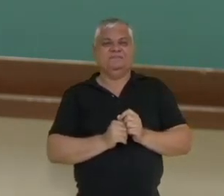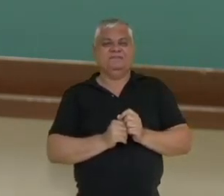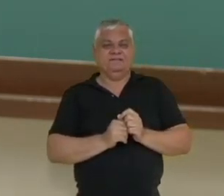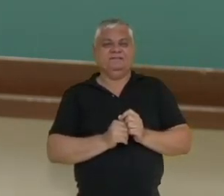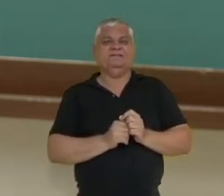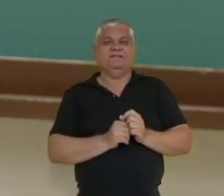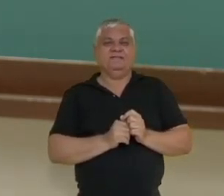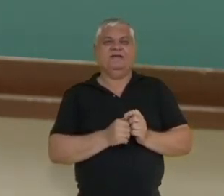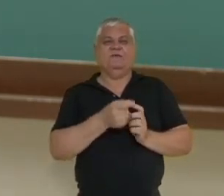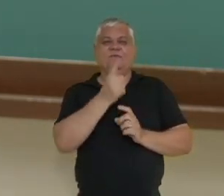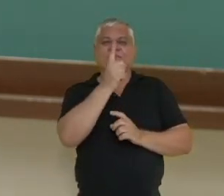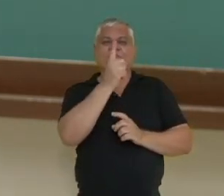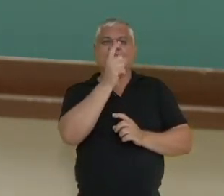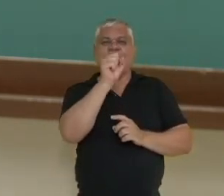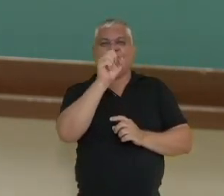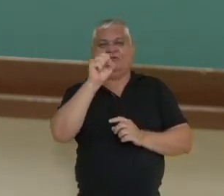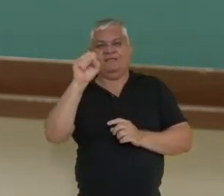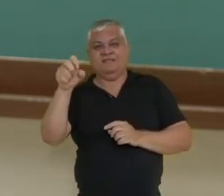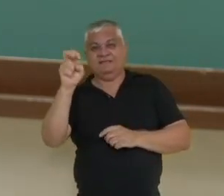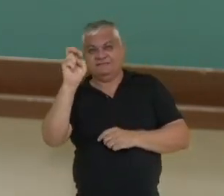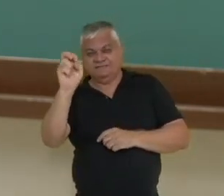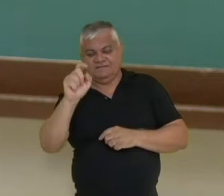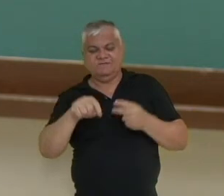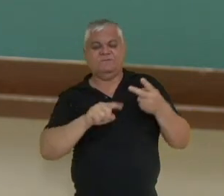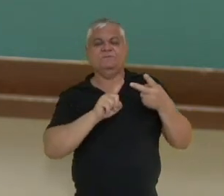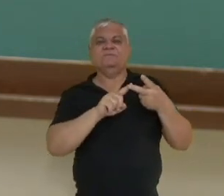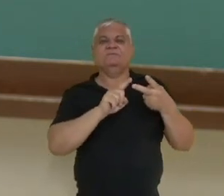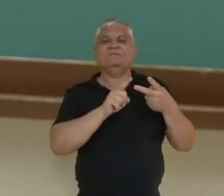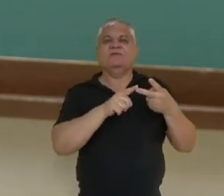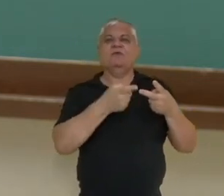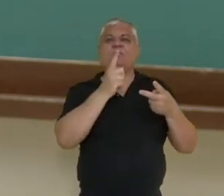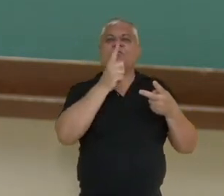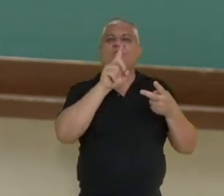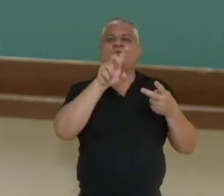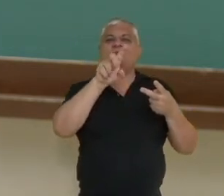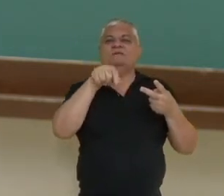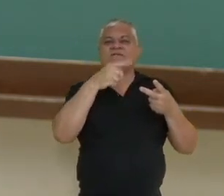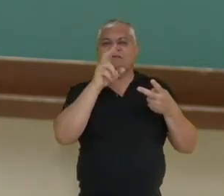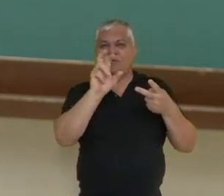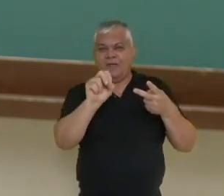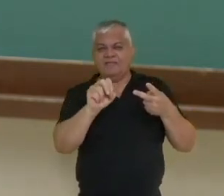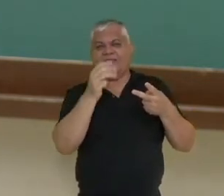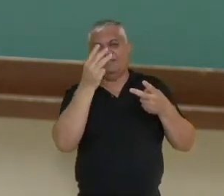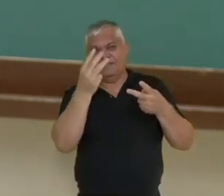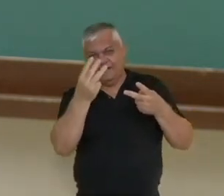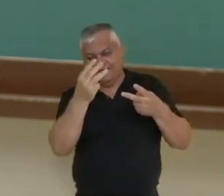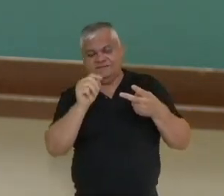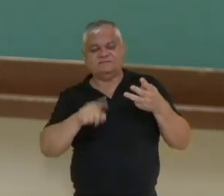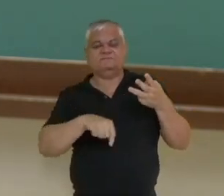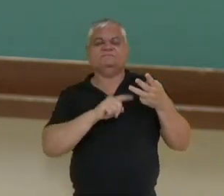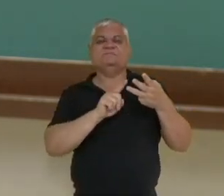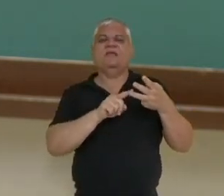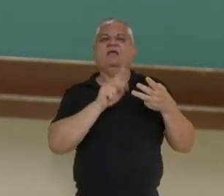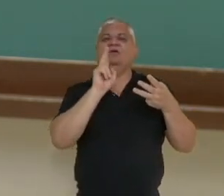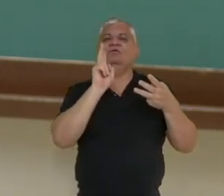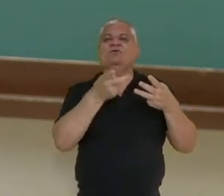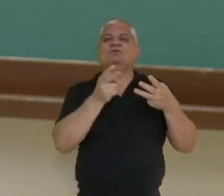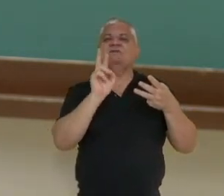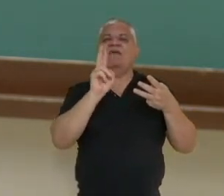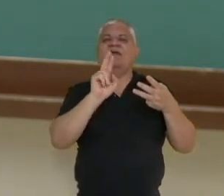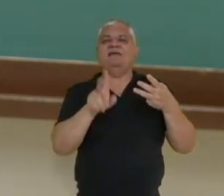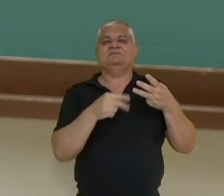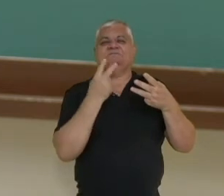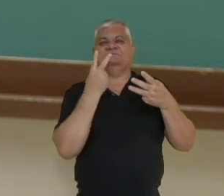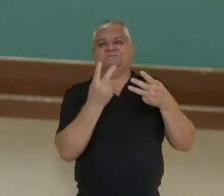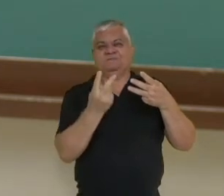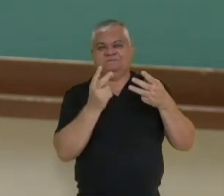valor R$1,80, mais 3 repetições do valor R$1,50, mais 2 repetições do valor